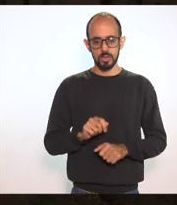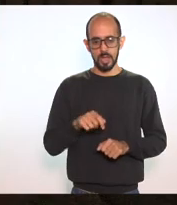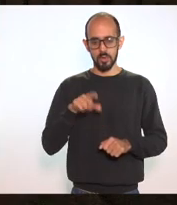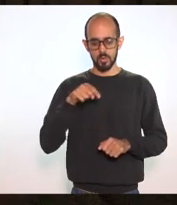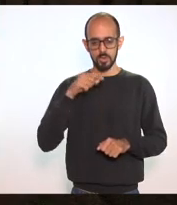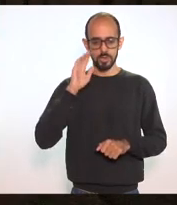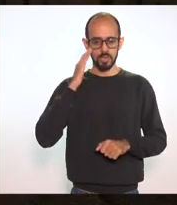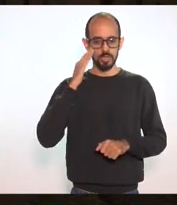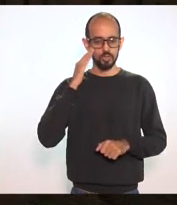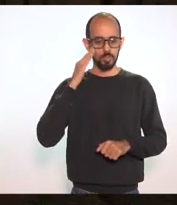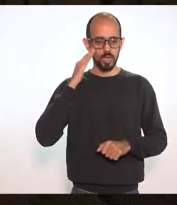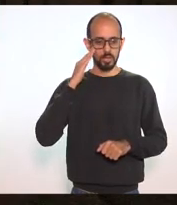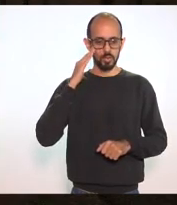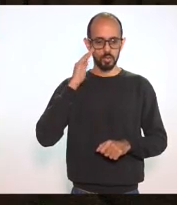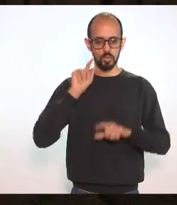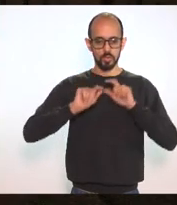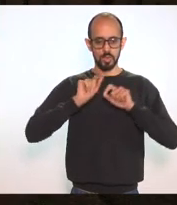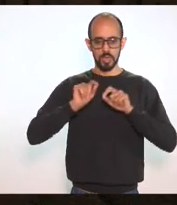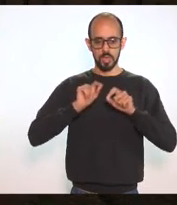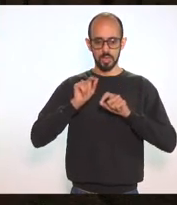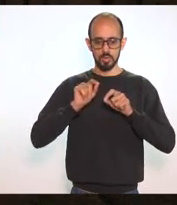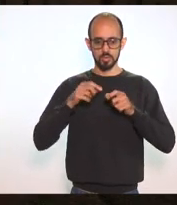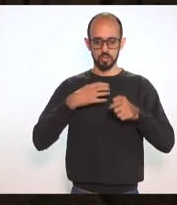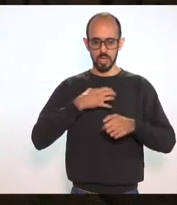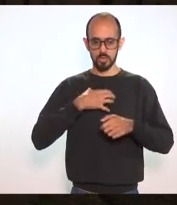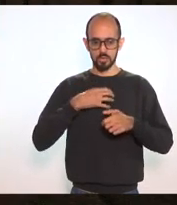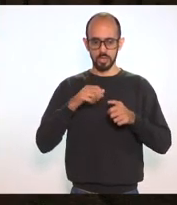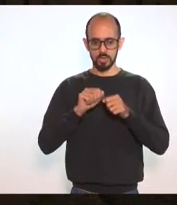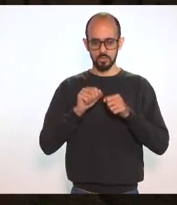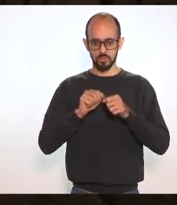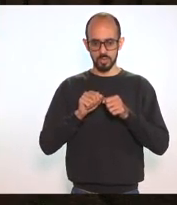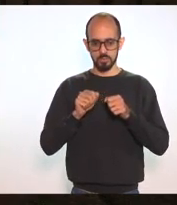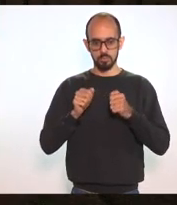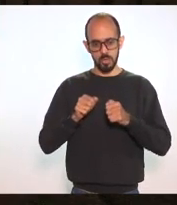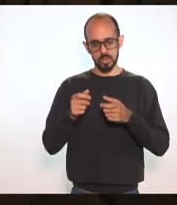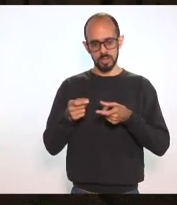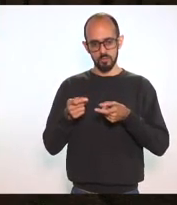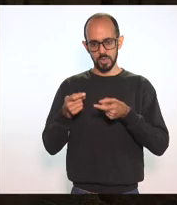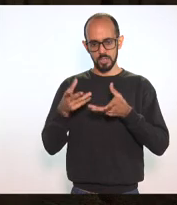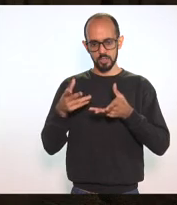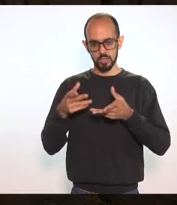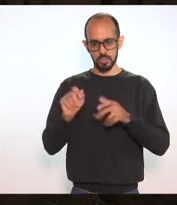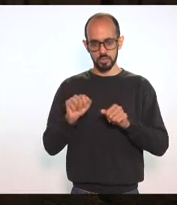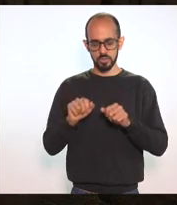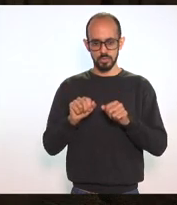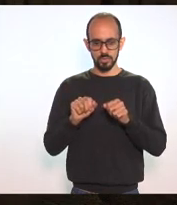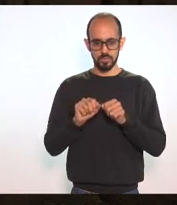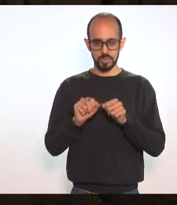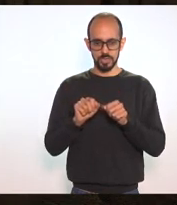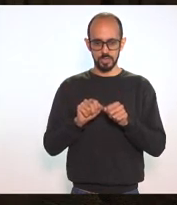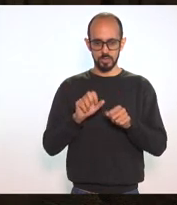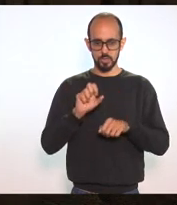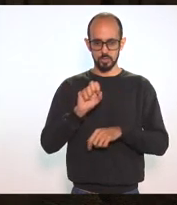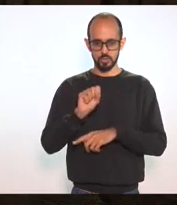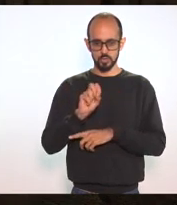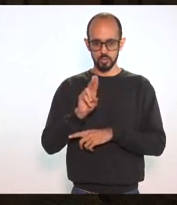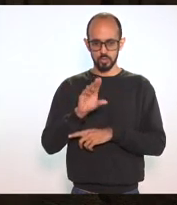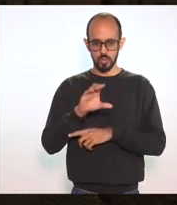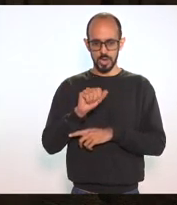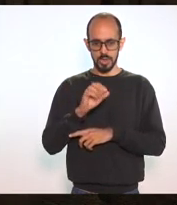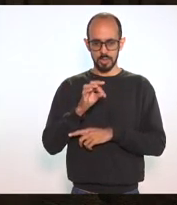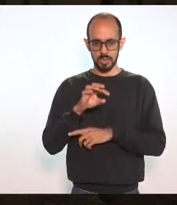que está sendo feito, eles podem ser até vendidos para sucateiros e transformados em sucata, vendidos como sucata. É um trem